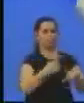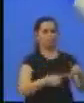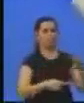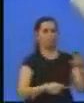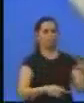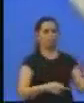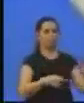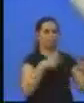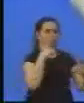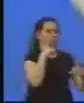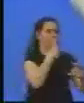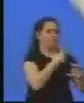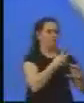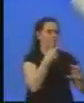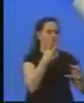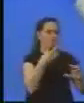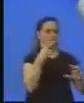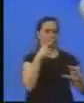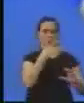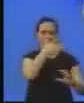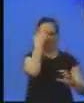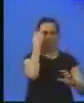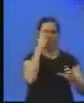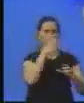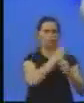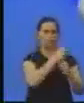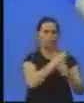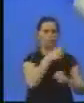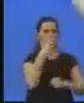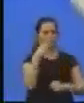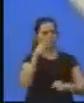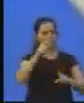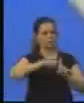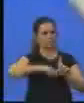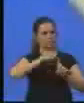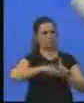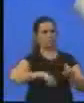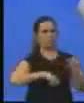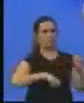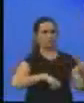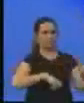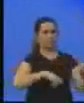C, 22 habitantes por mês; alternativa D, 20 habitantes